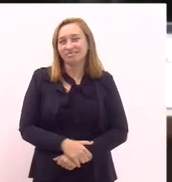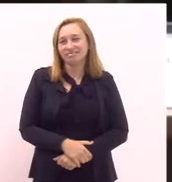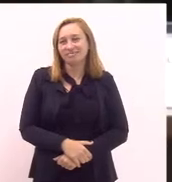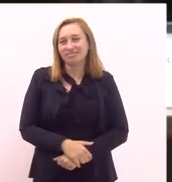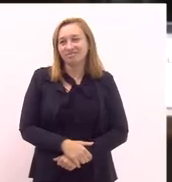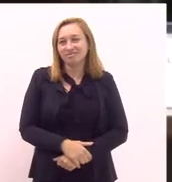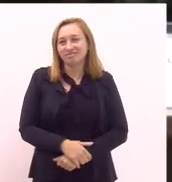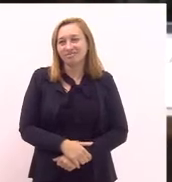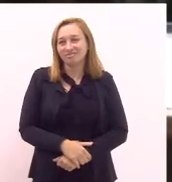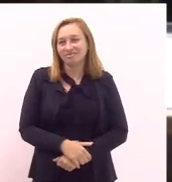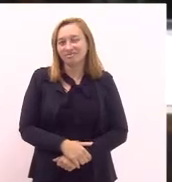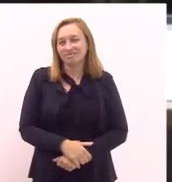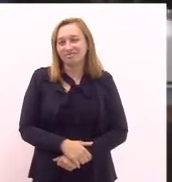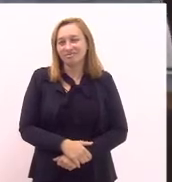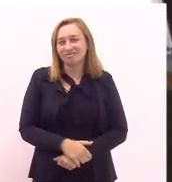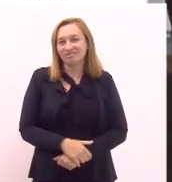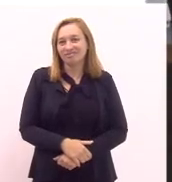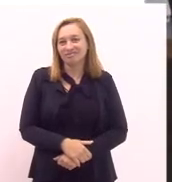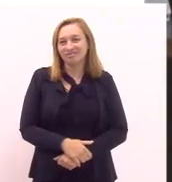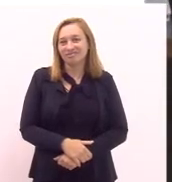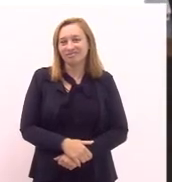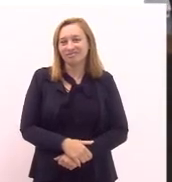E aí